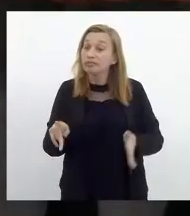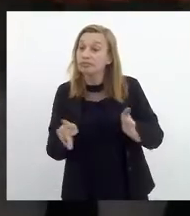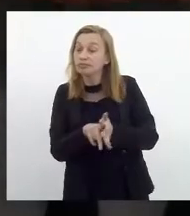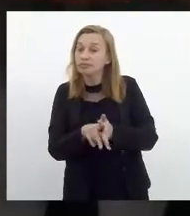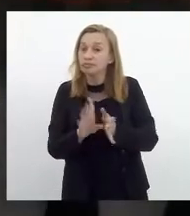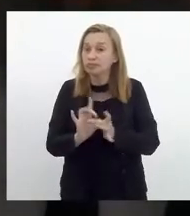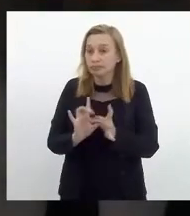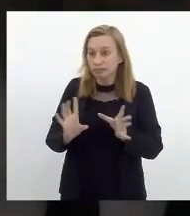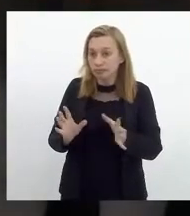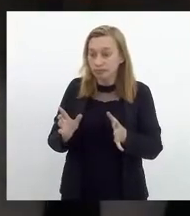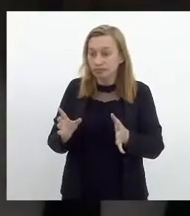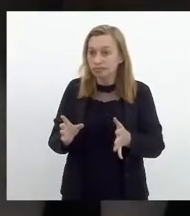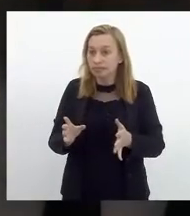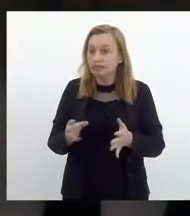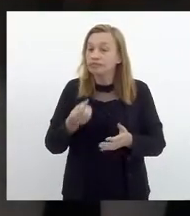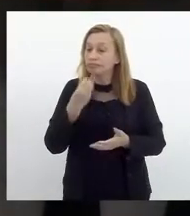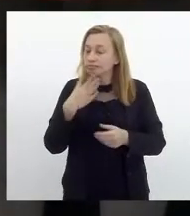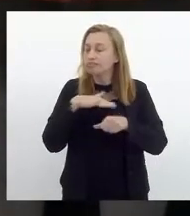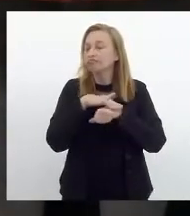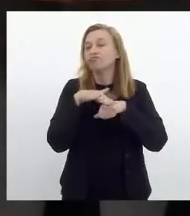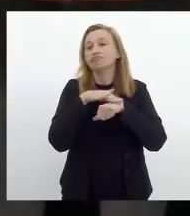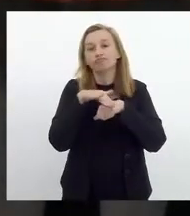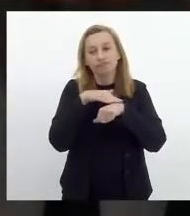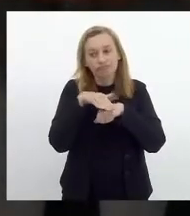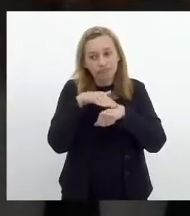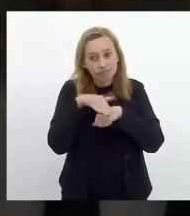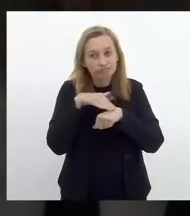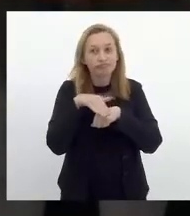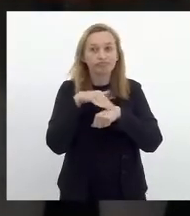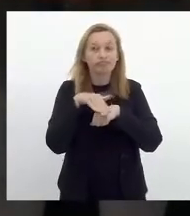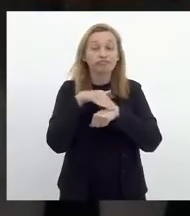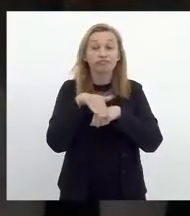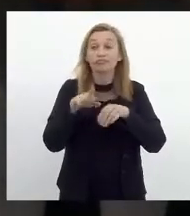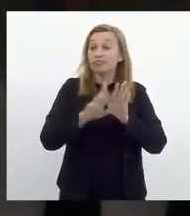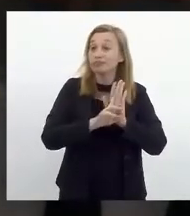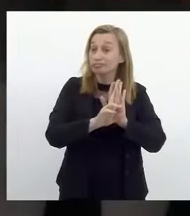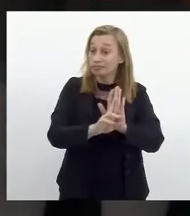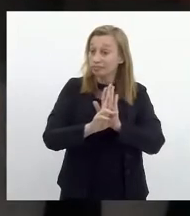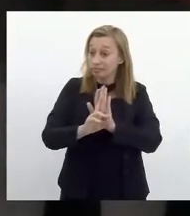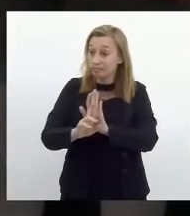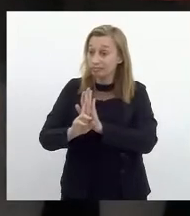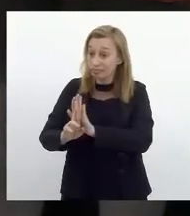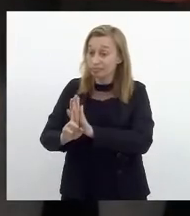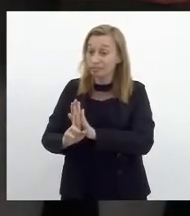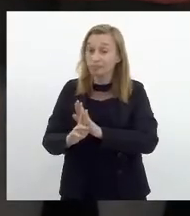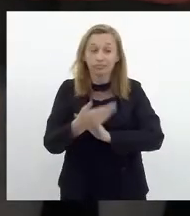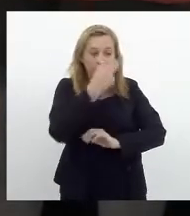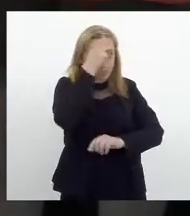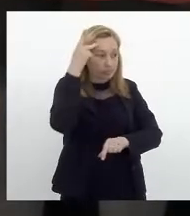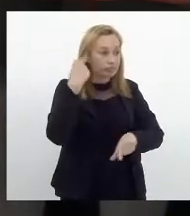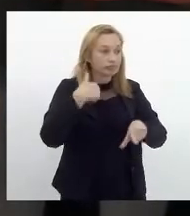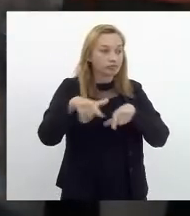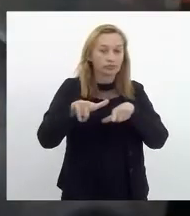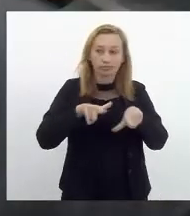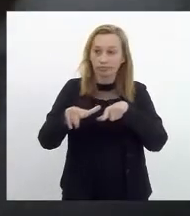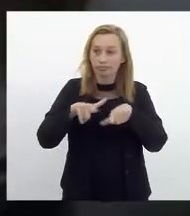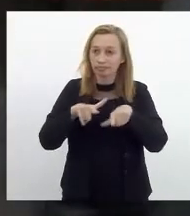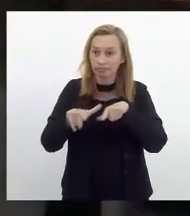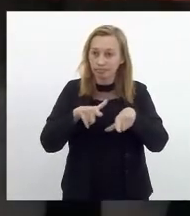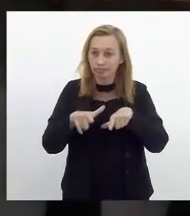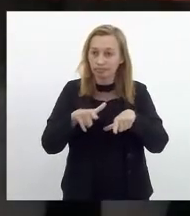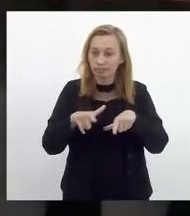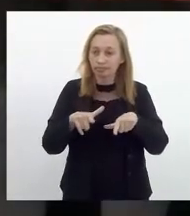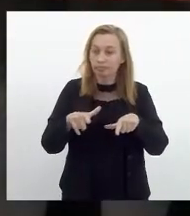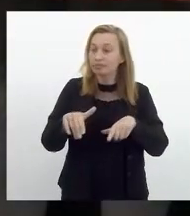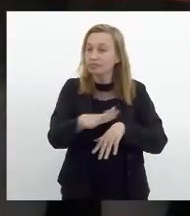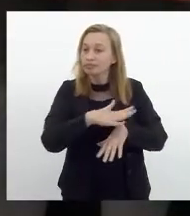permitiu fazer boas conversas com representações de trabalhadores e trabalhadoras da área